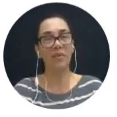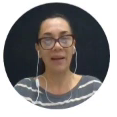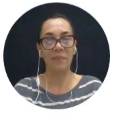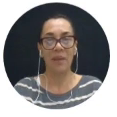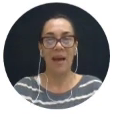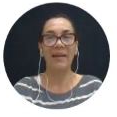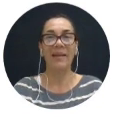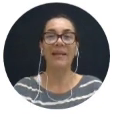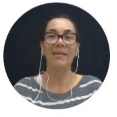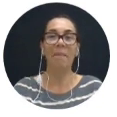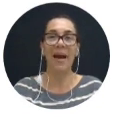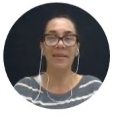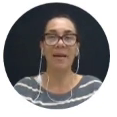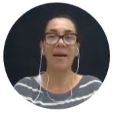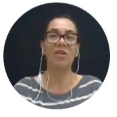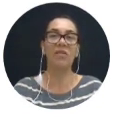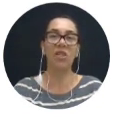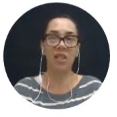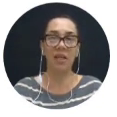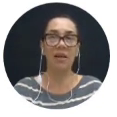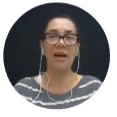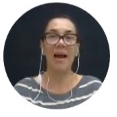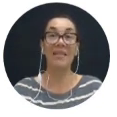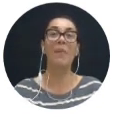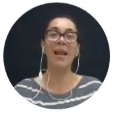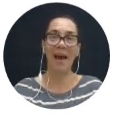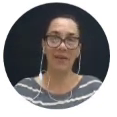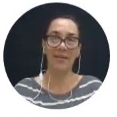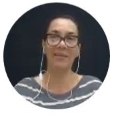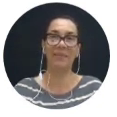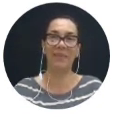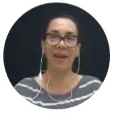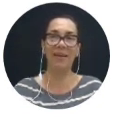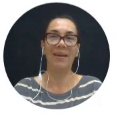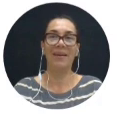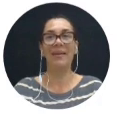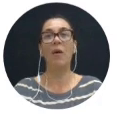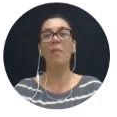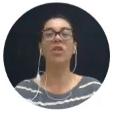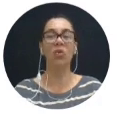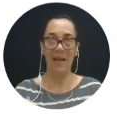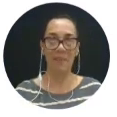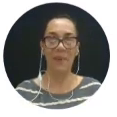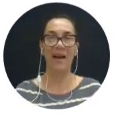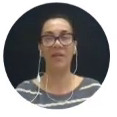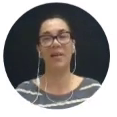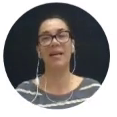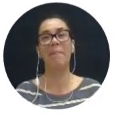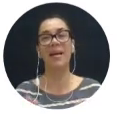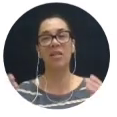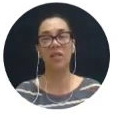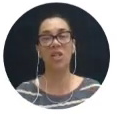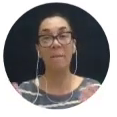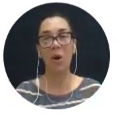justamente o contrário. A criança passa a dividir as palavras, né? E não mais juntar palavras,